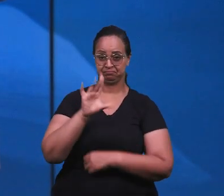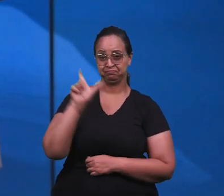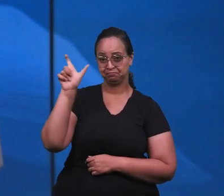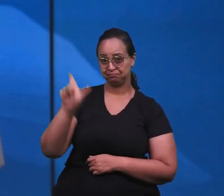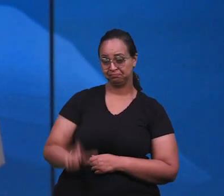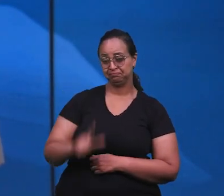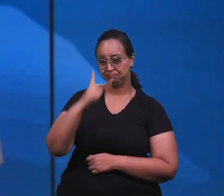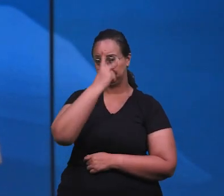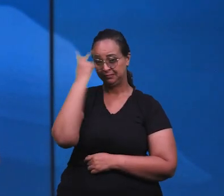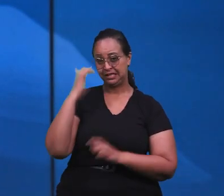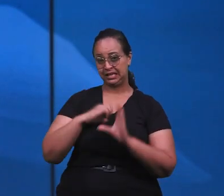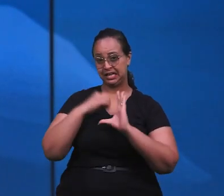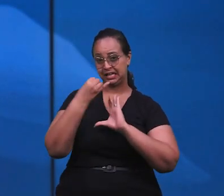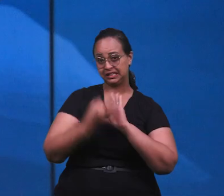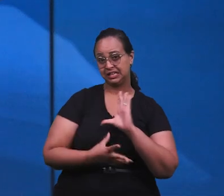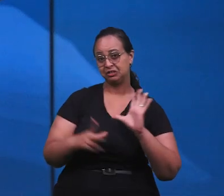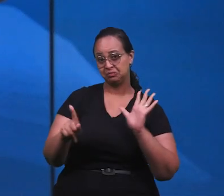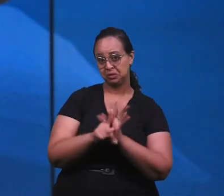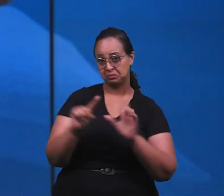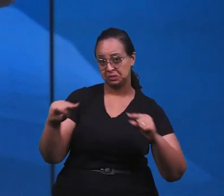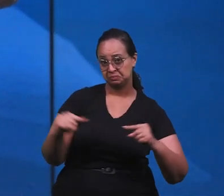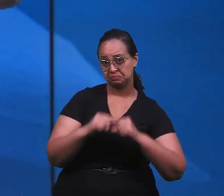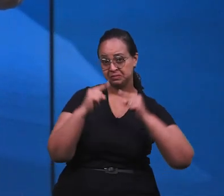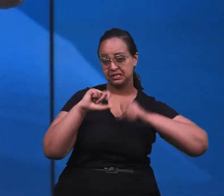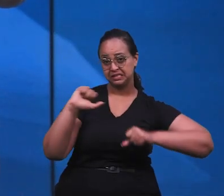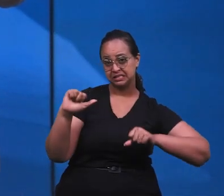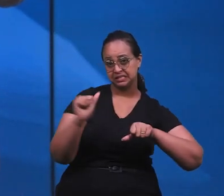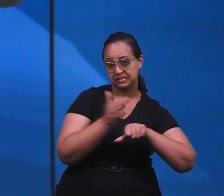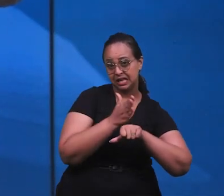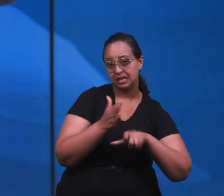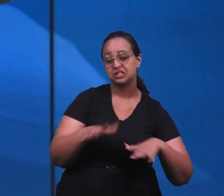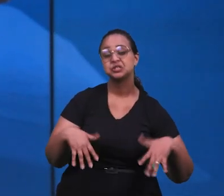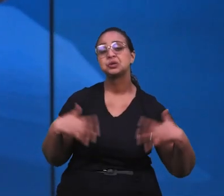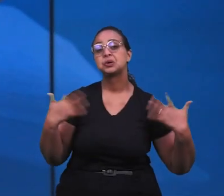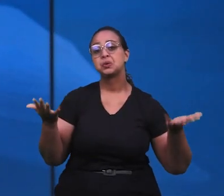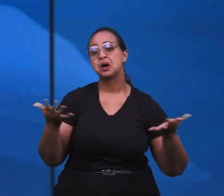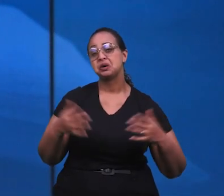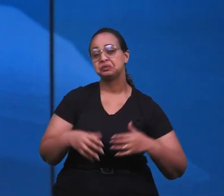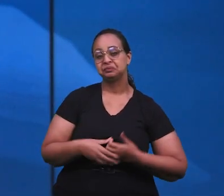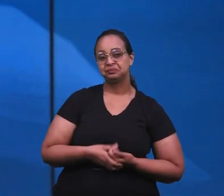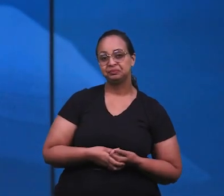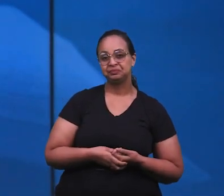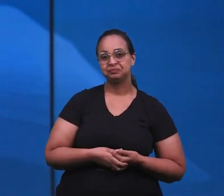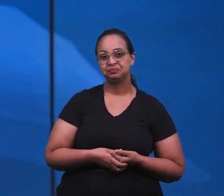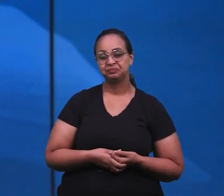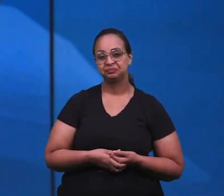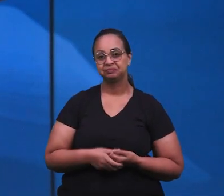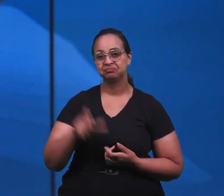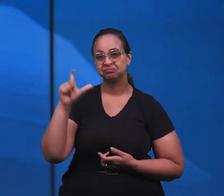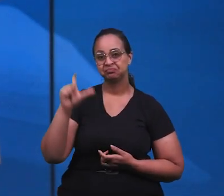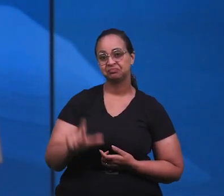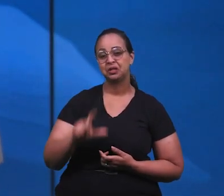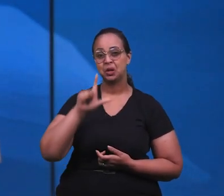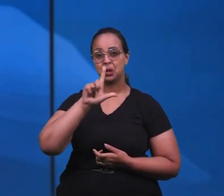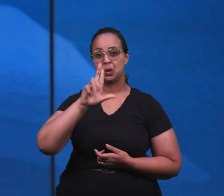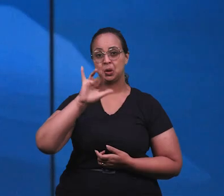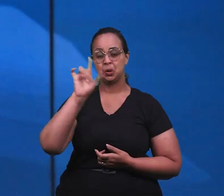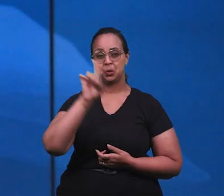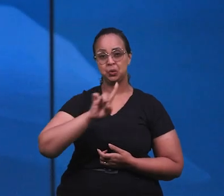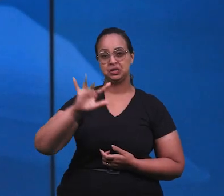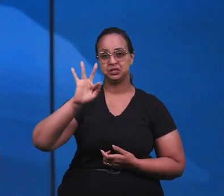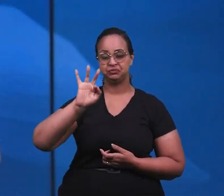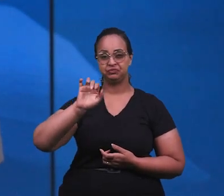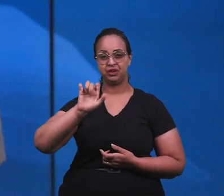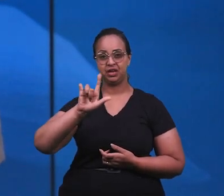agora sobre essa característica da igreja dos nossos dias, de acordo com o versículo 2, vai ser o Luiz Felipe. O Luiz